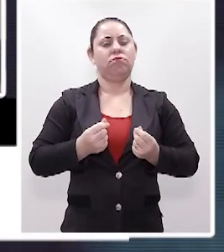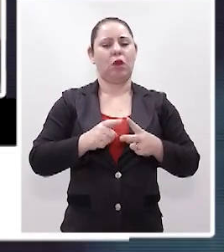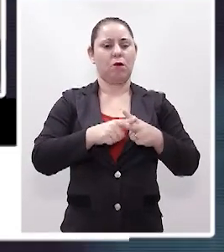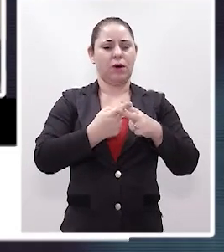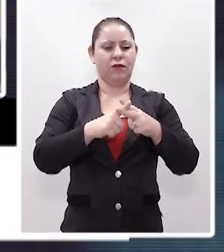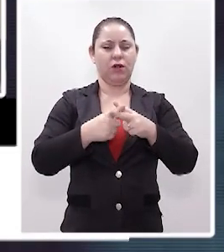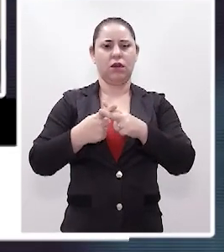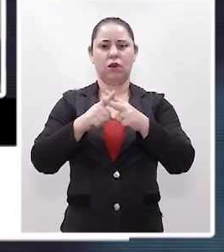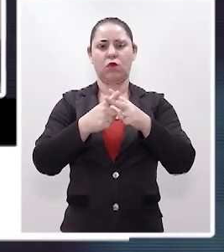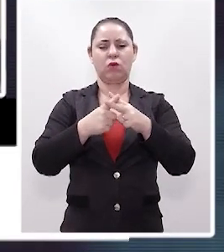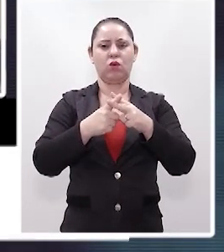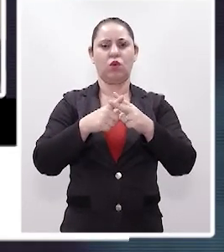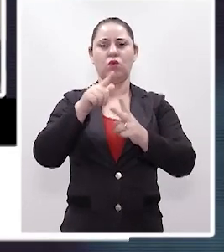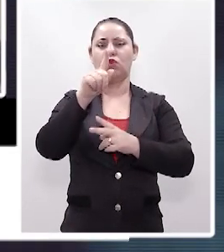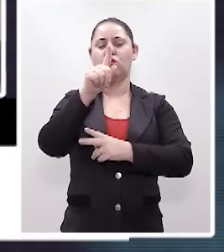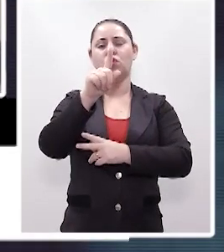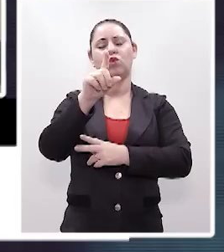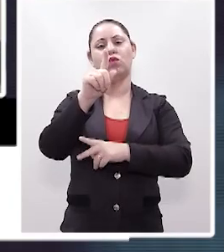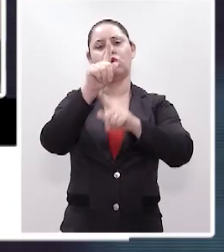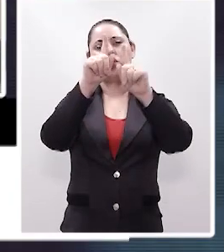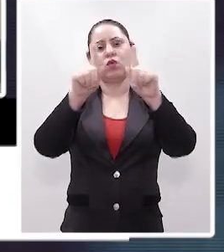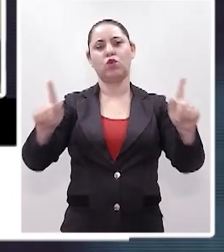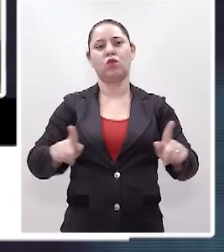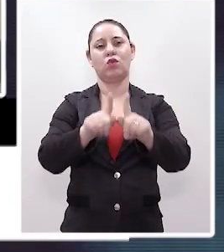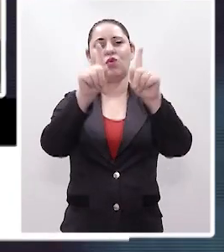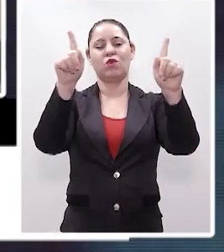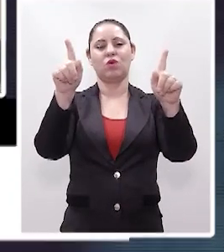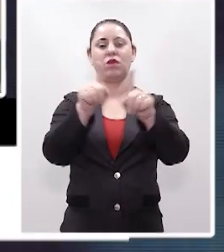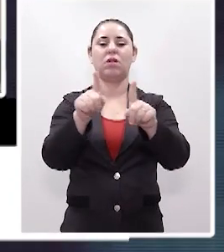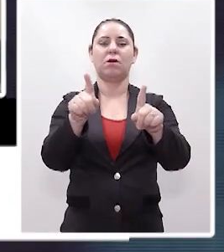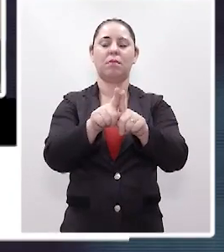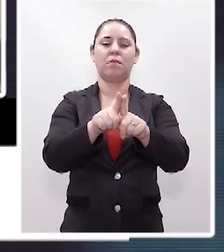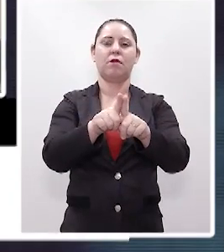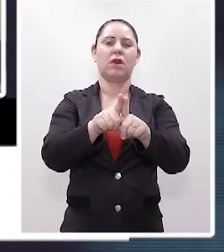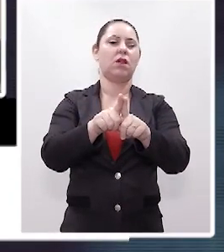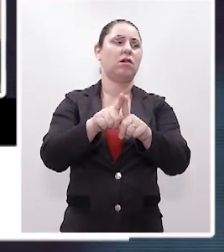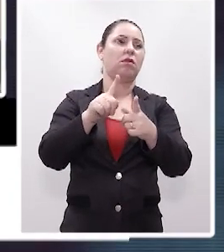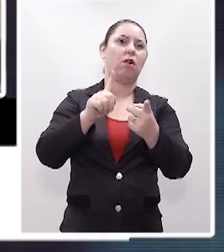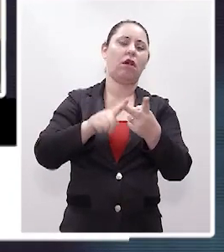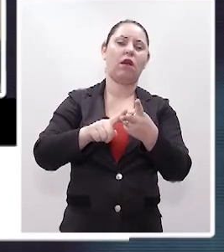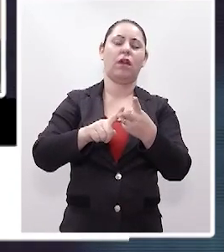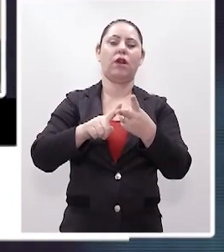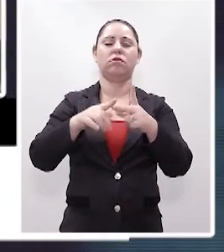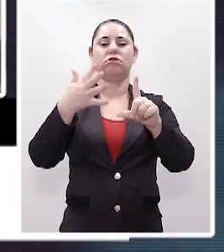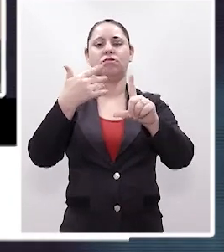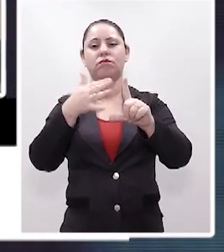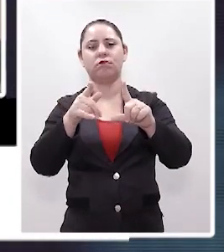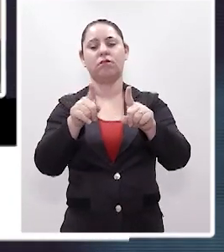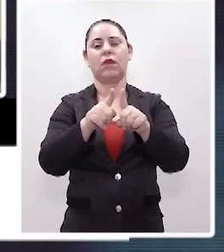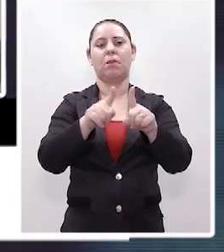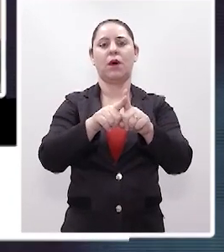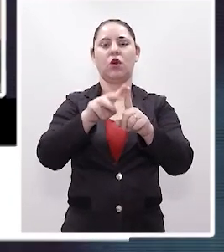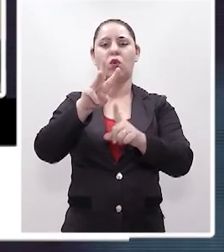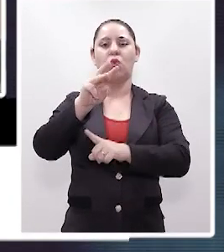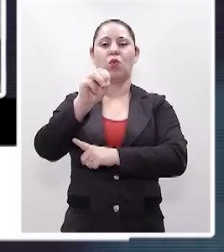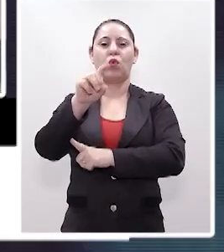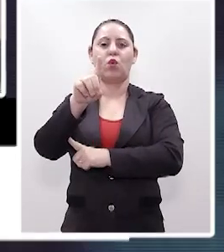Uma ferramenta, um Google Classroom, ou, sei lá, uma atividadezinha no Word